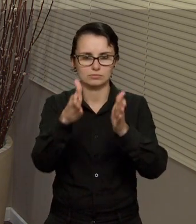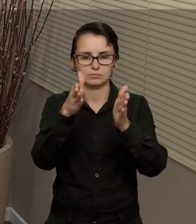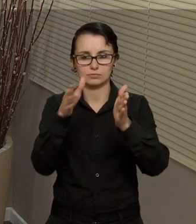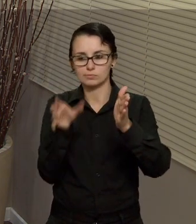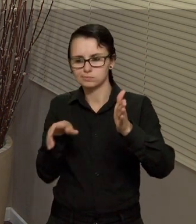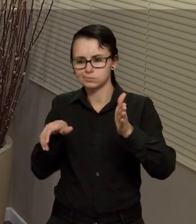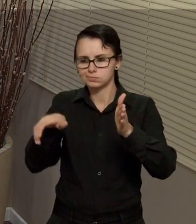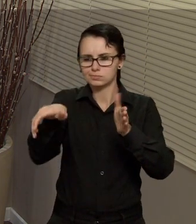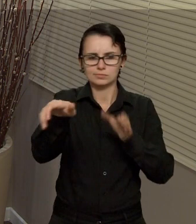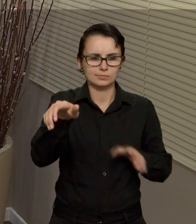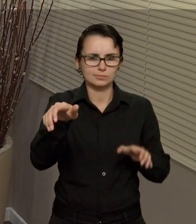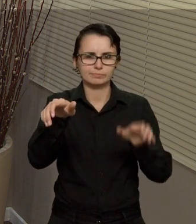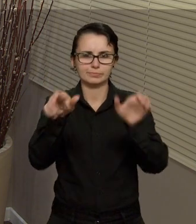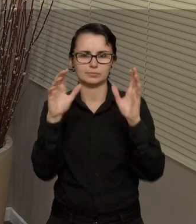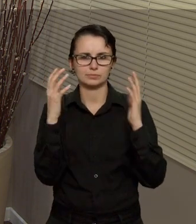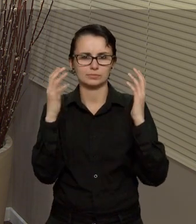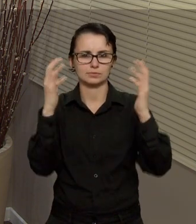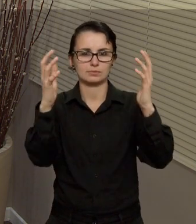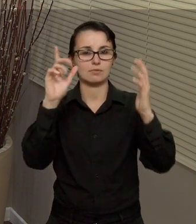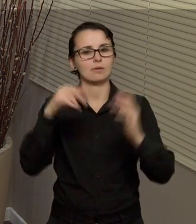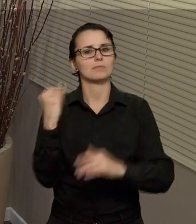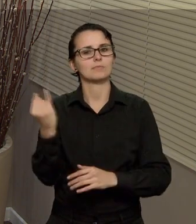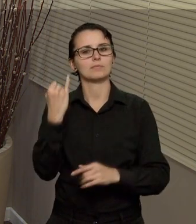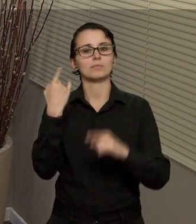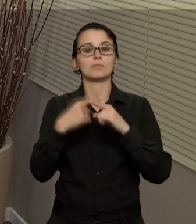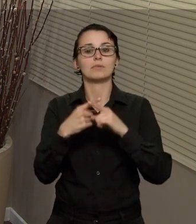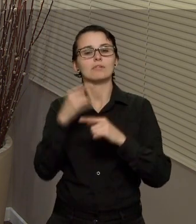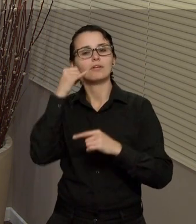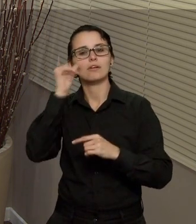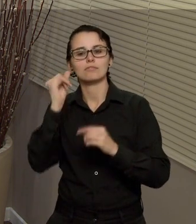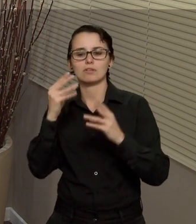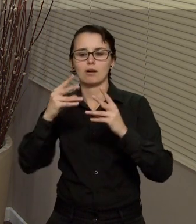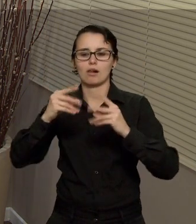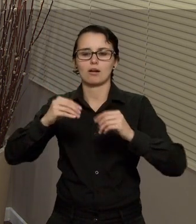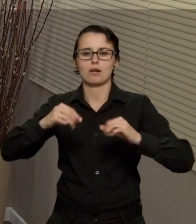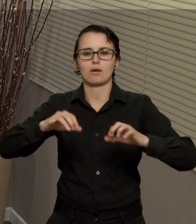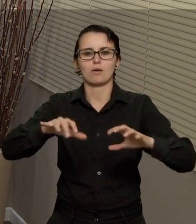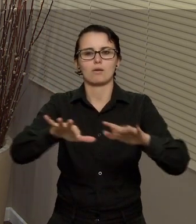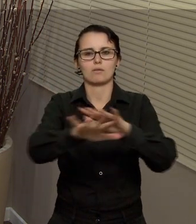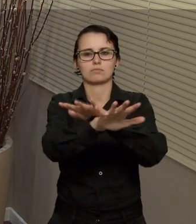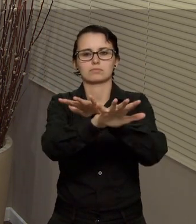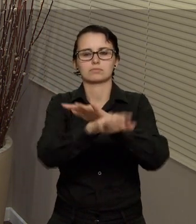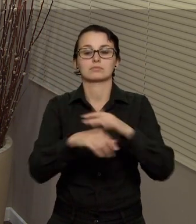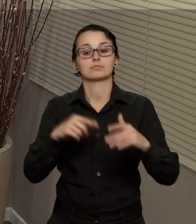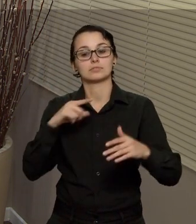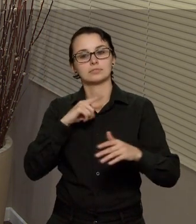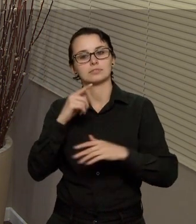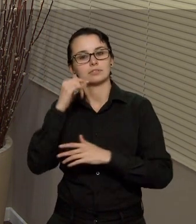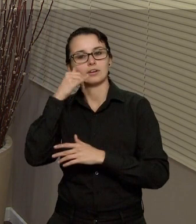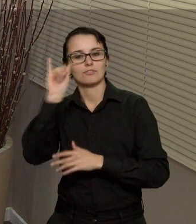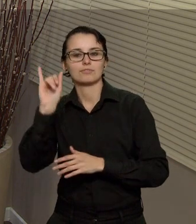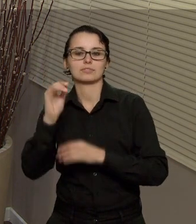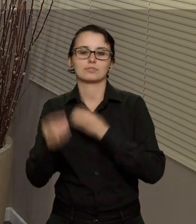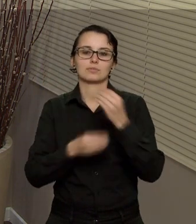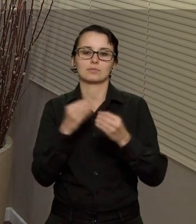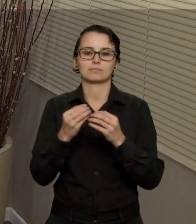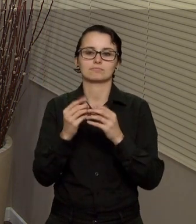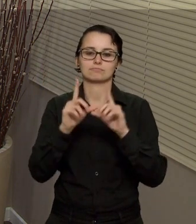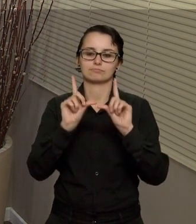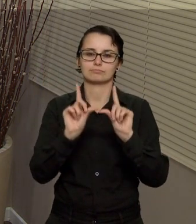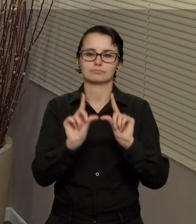extrema importância, pois evita a erosão de solos adjacentes, impedindo ou atenuando